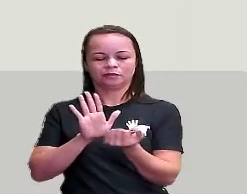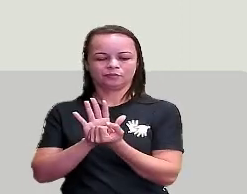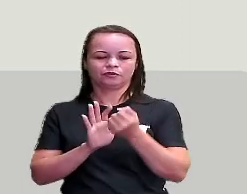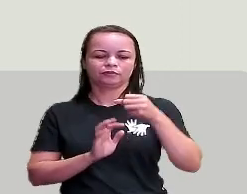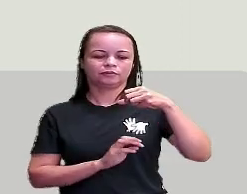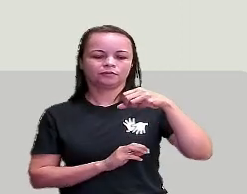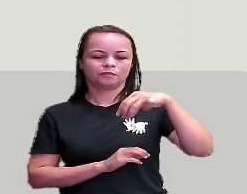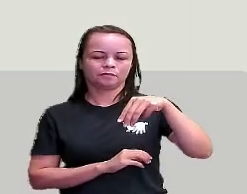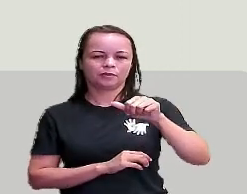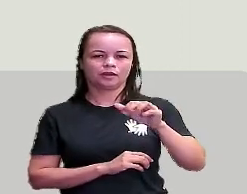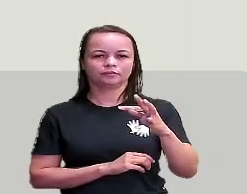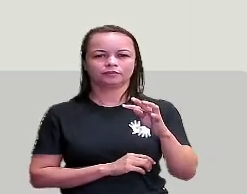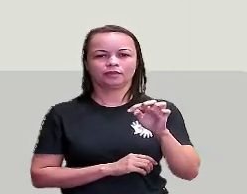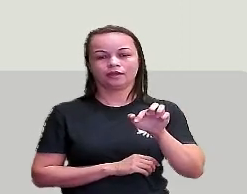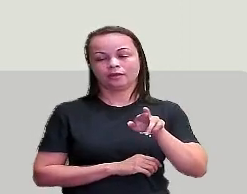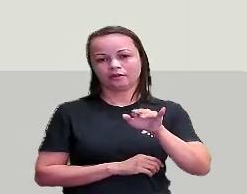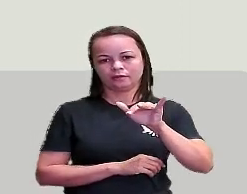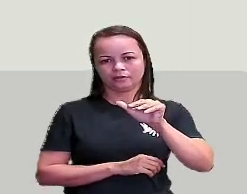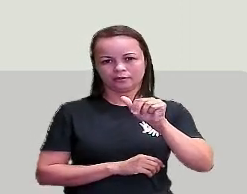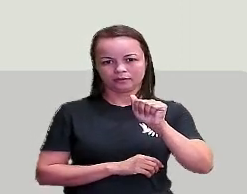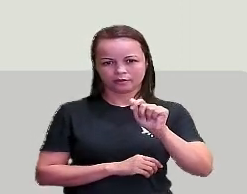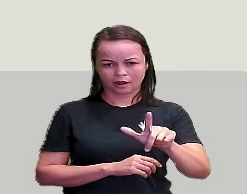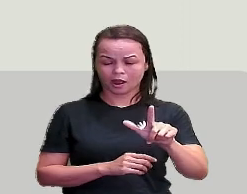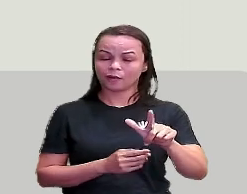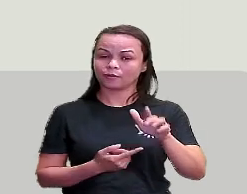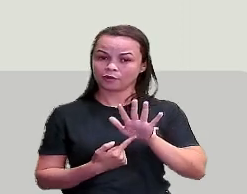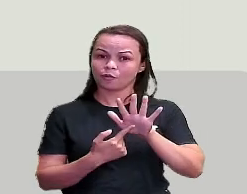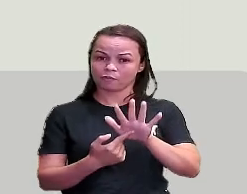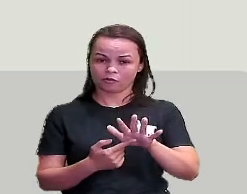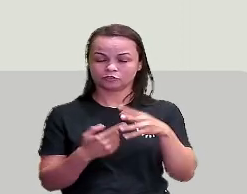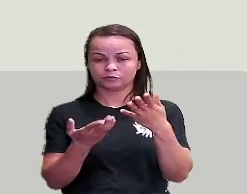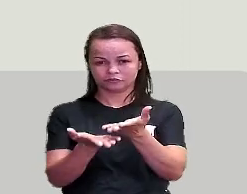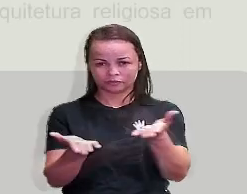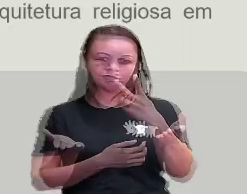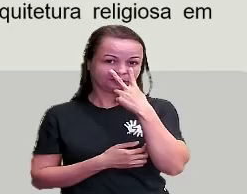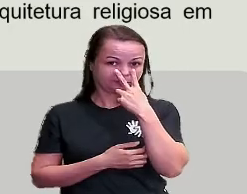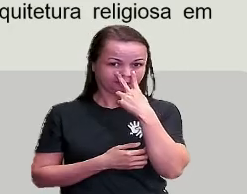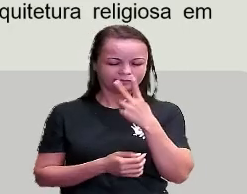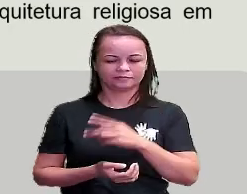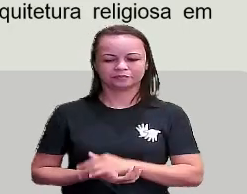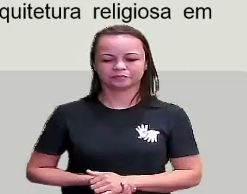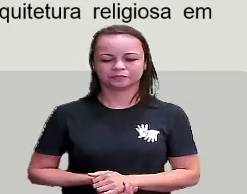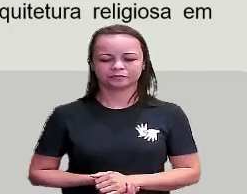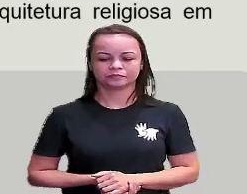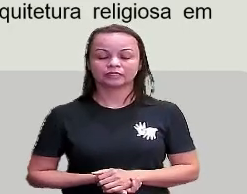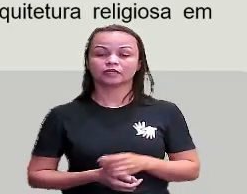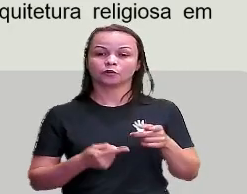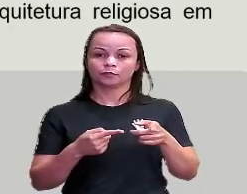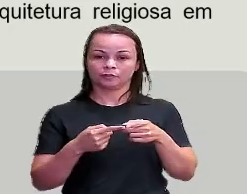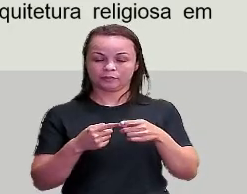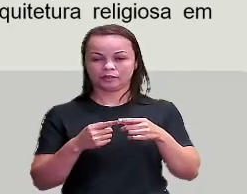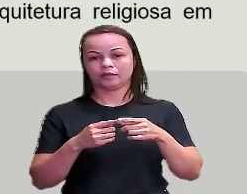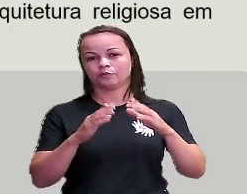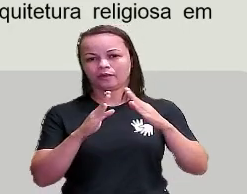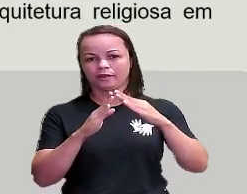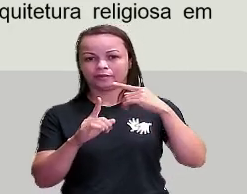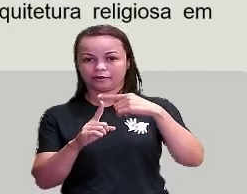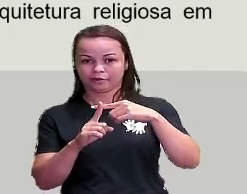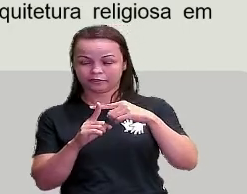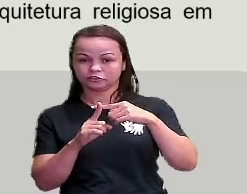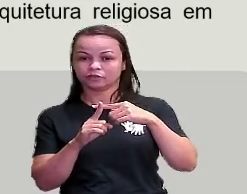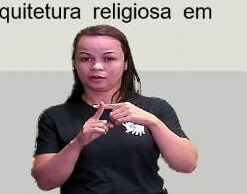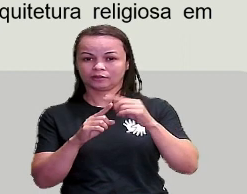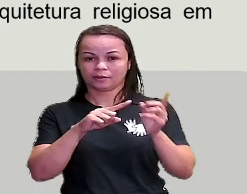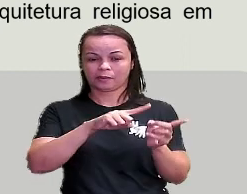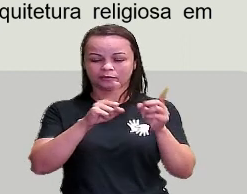patrimônio da humanidade. Trouxe material e trouxe 2 exemplos aqui de Vitória de Santo Antão. O primeiro é a igreja aqui na matriz, que é a igreja